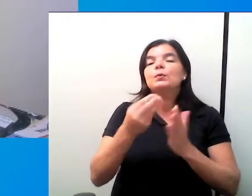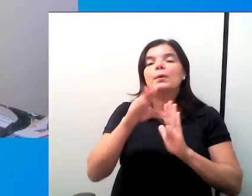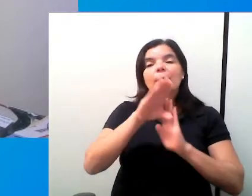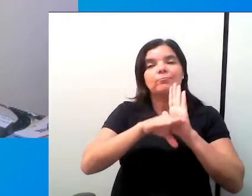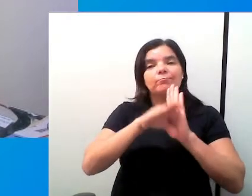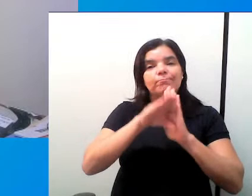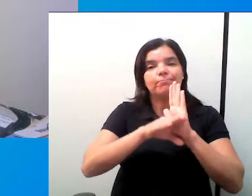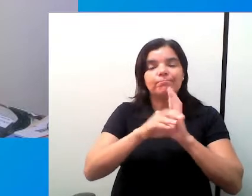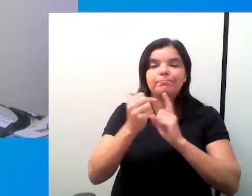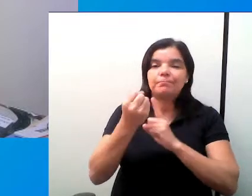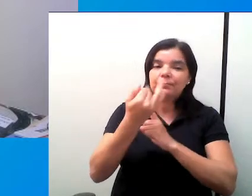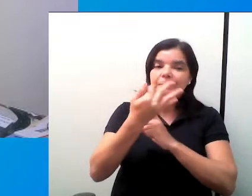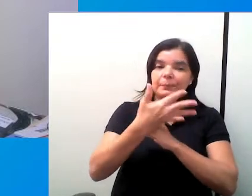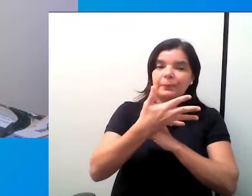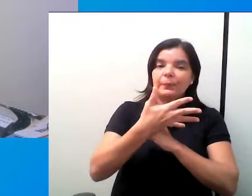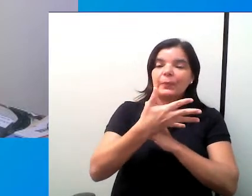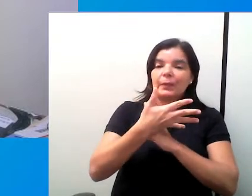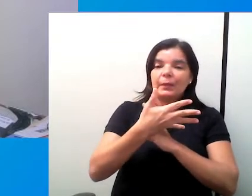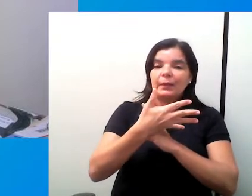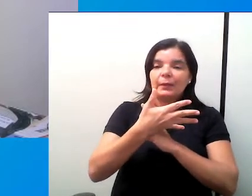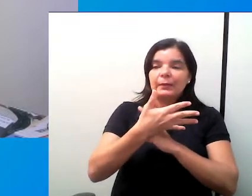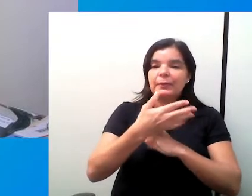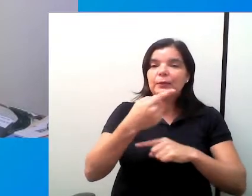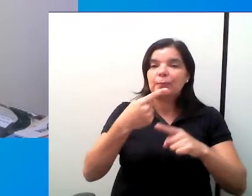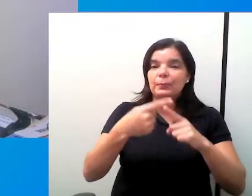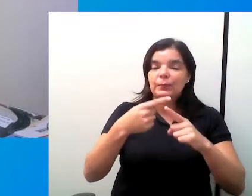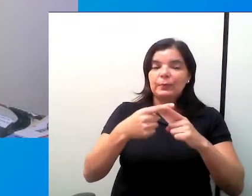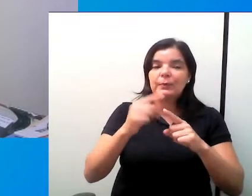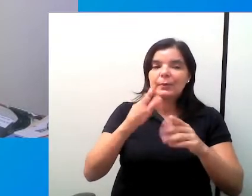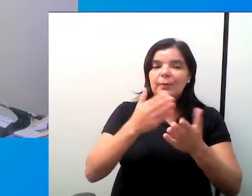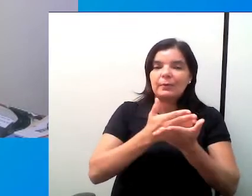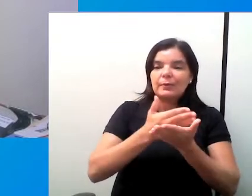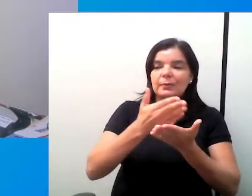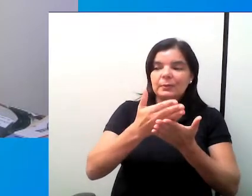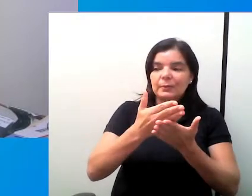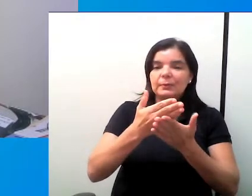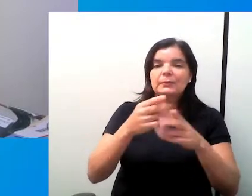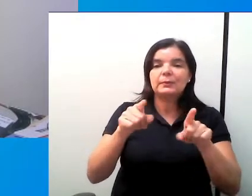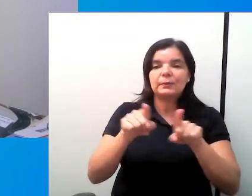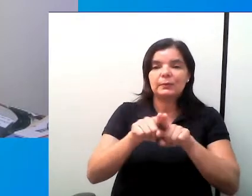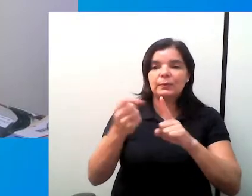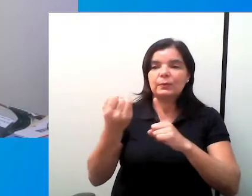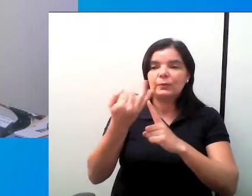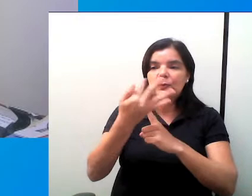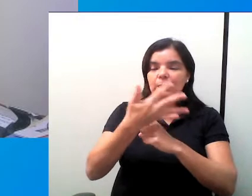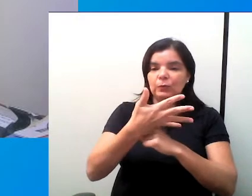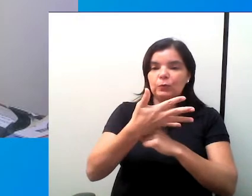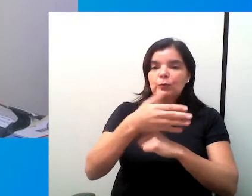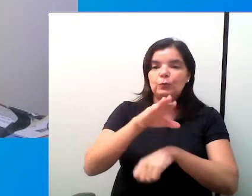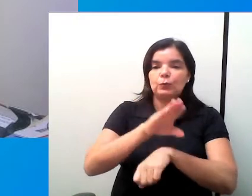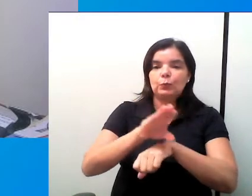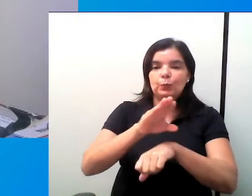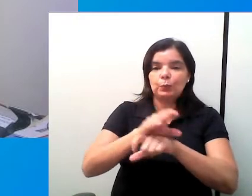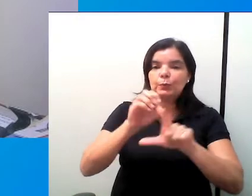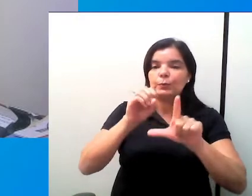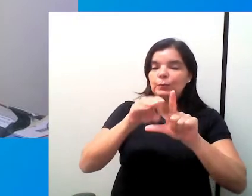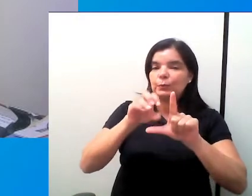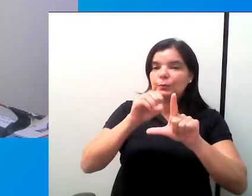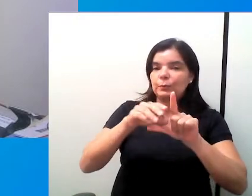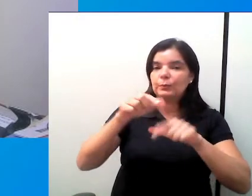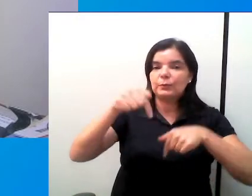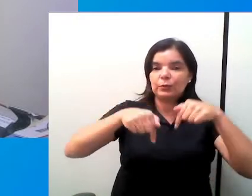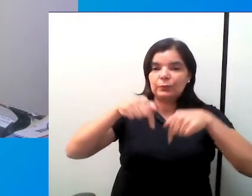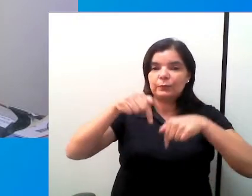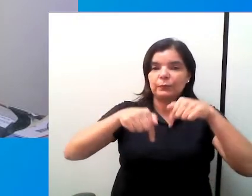extensão, porque nós iniciamos a curricularização da extensão no curso de licenciatura em Química